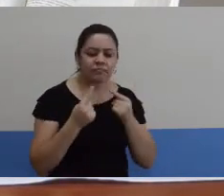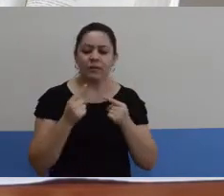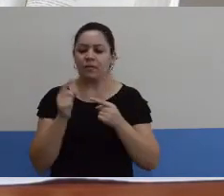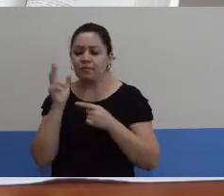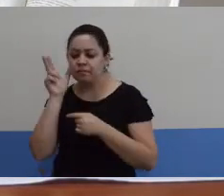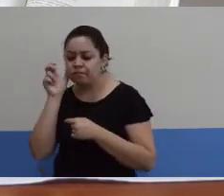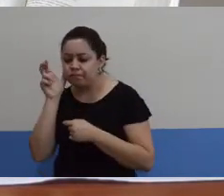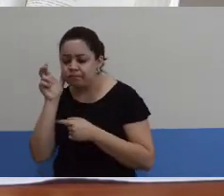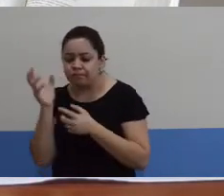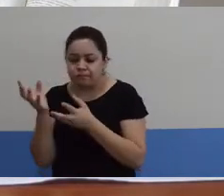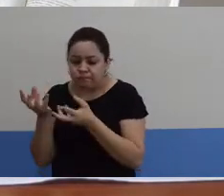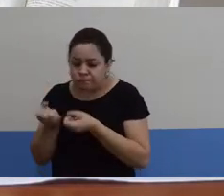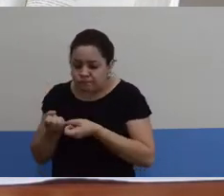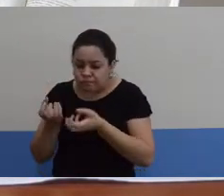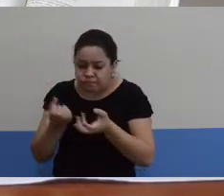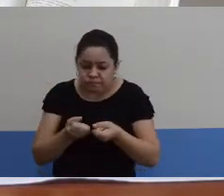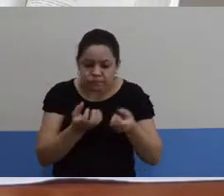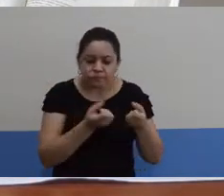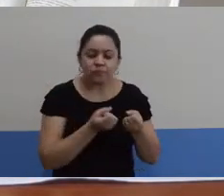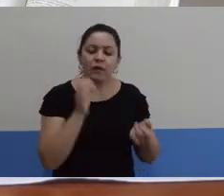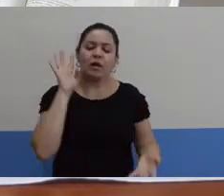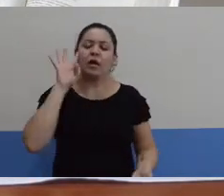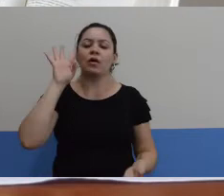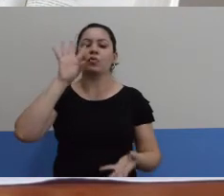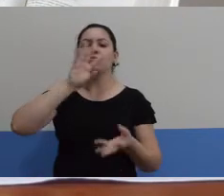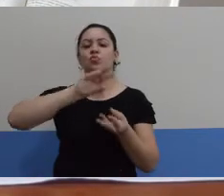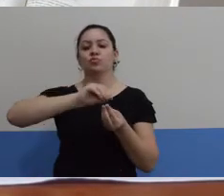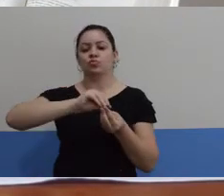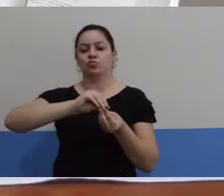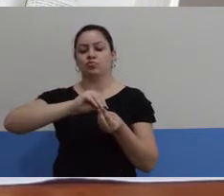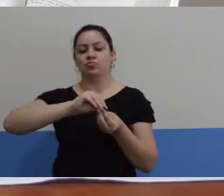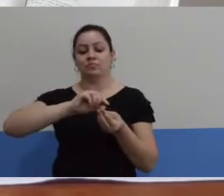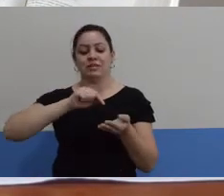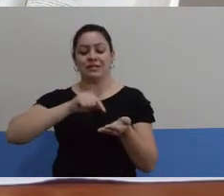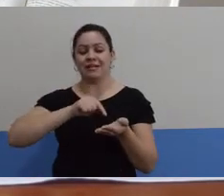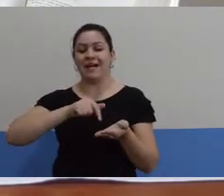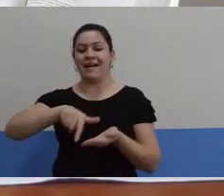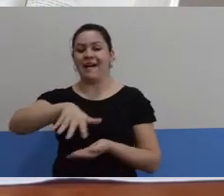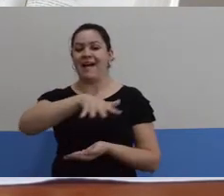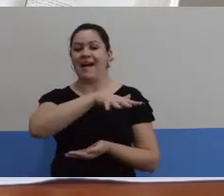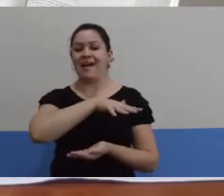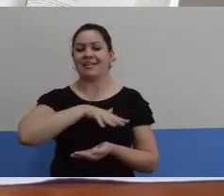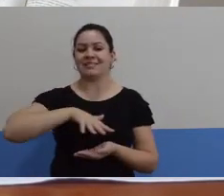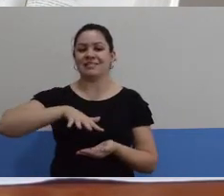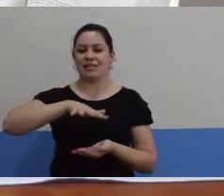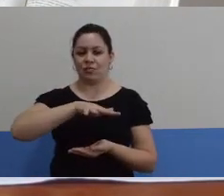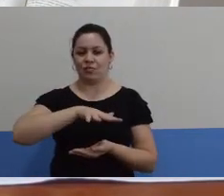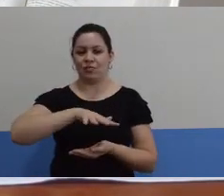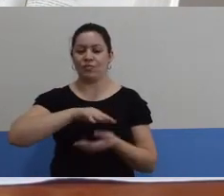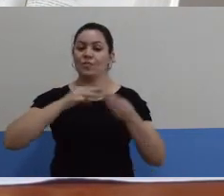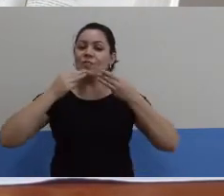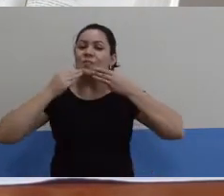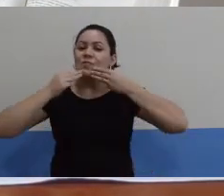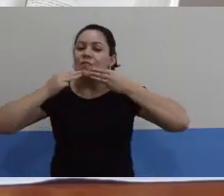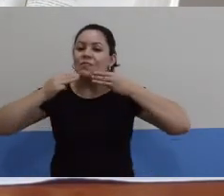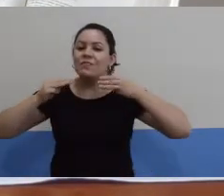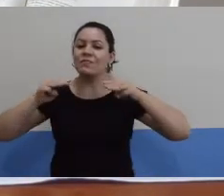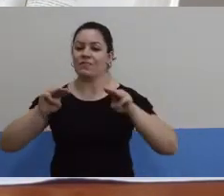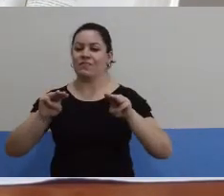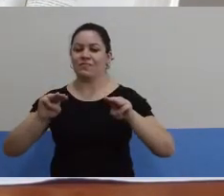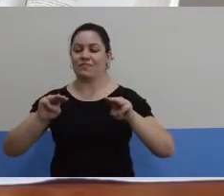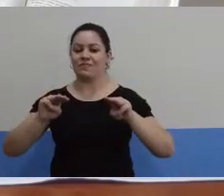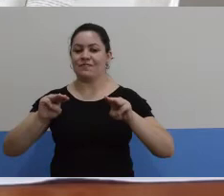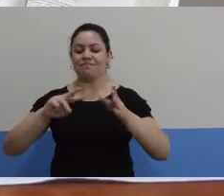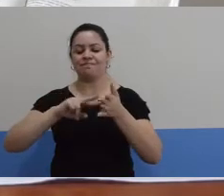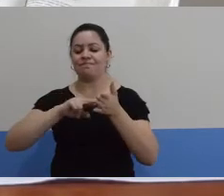se conclui, agora precisa da ação. Missão é sempre algo, uma